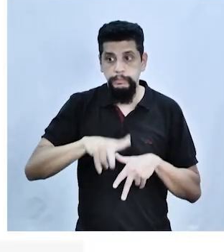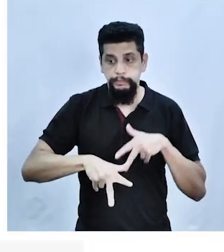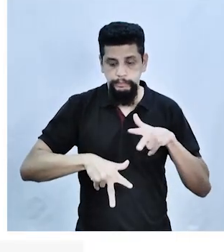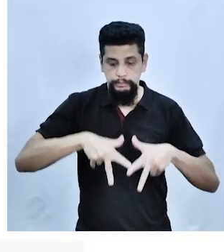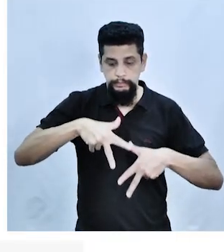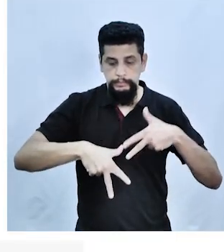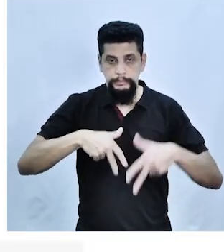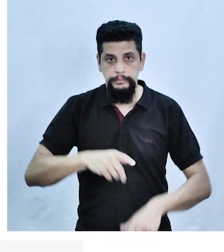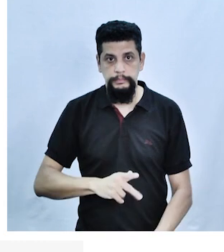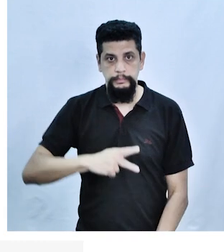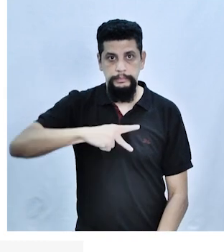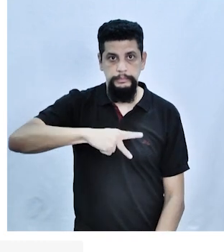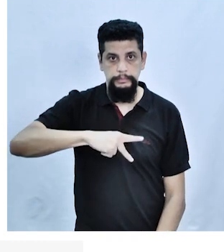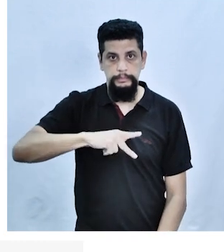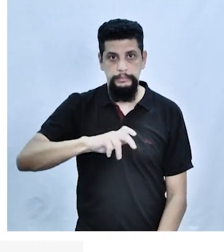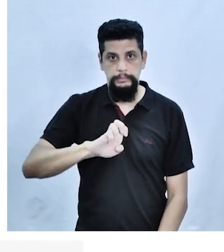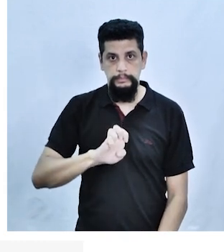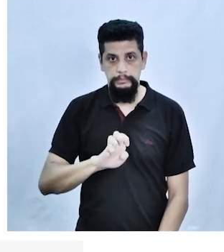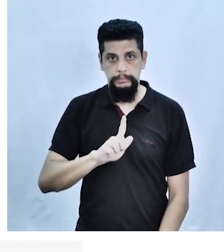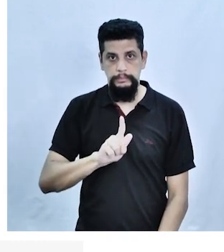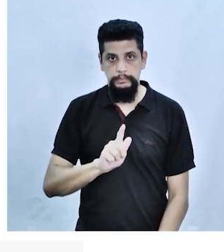Quando é mais